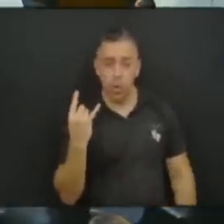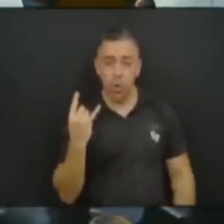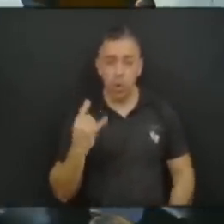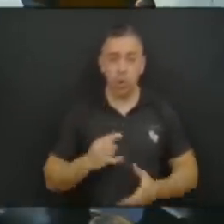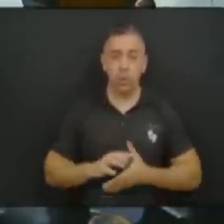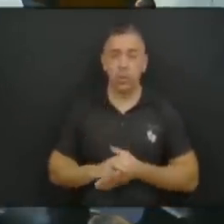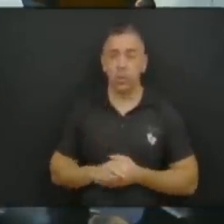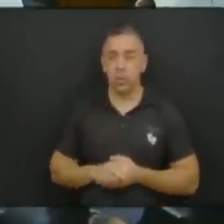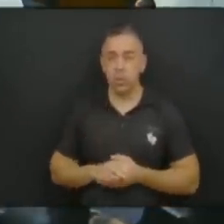grato